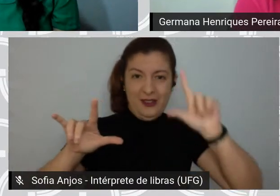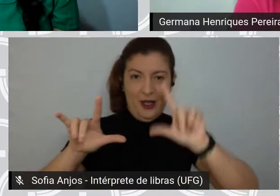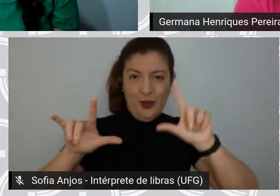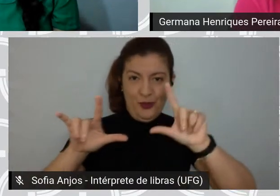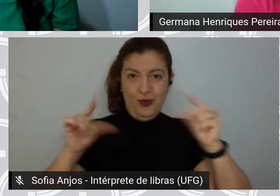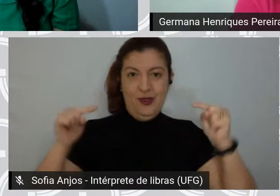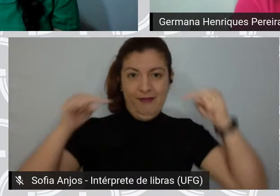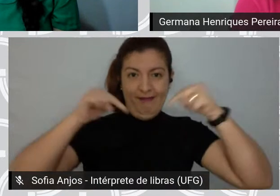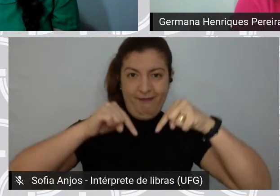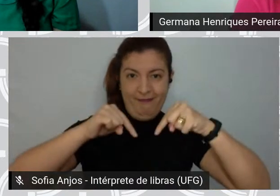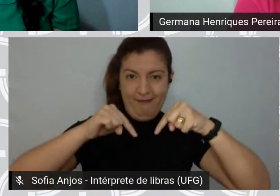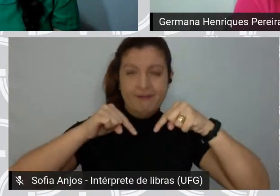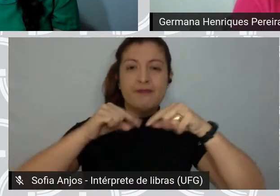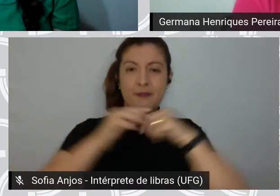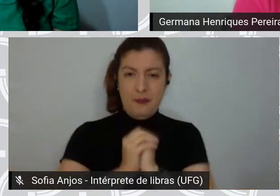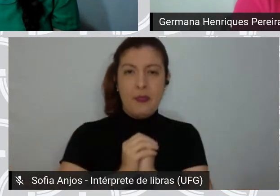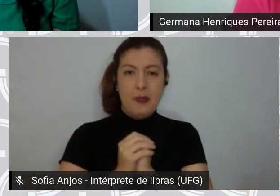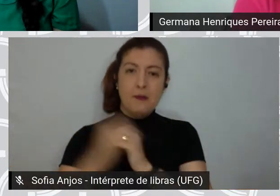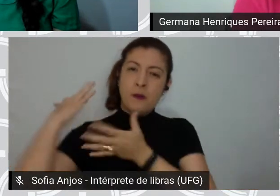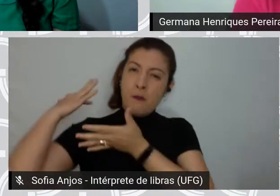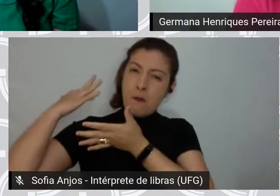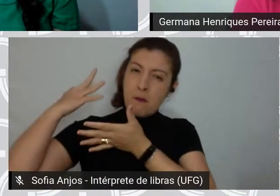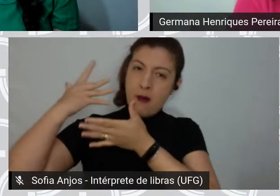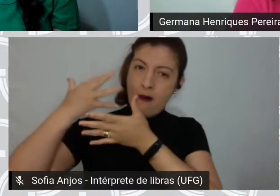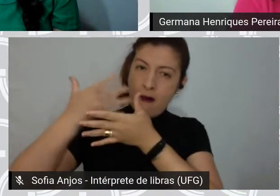da historiografia da tradução